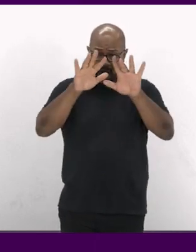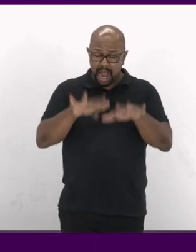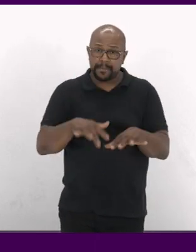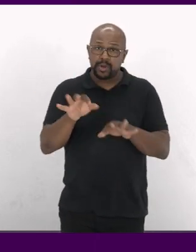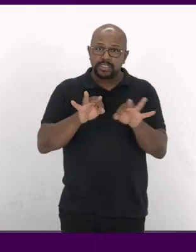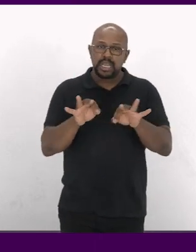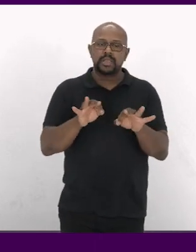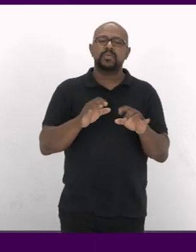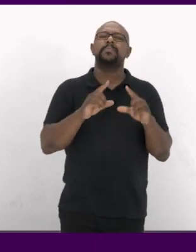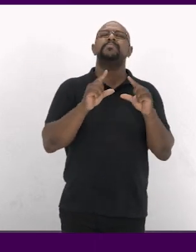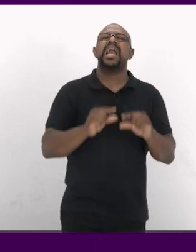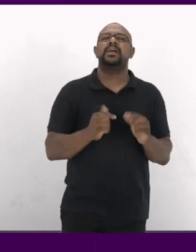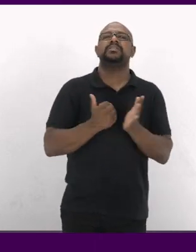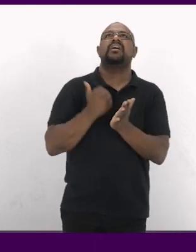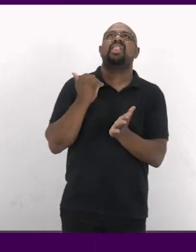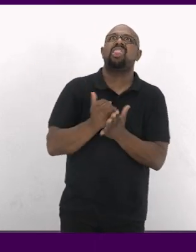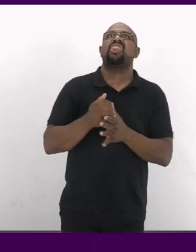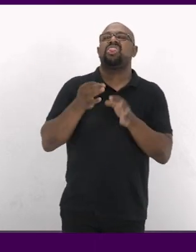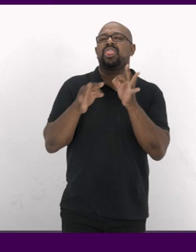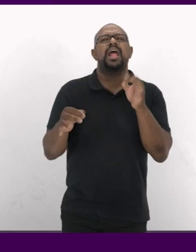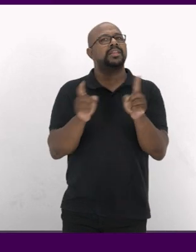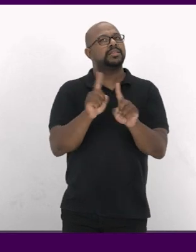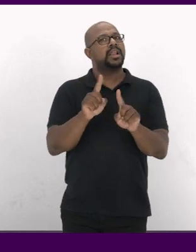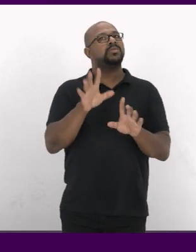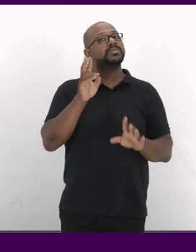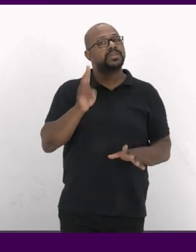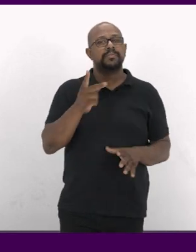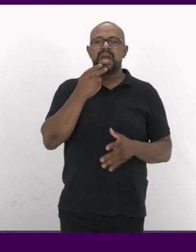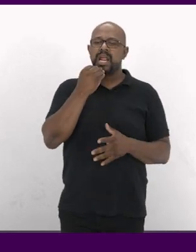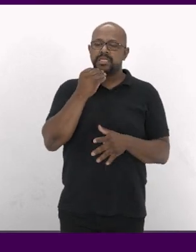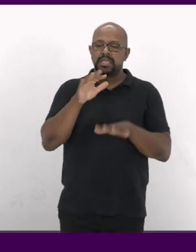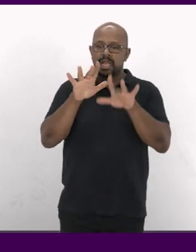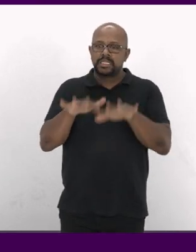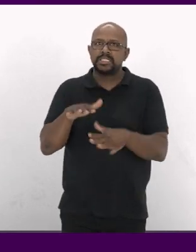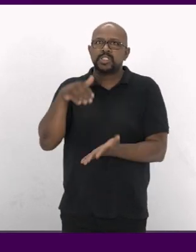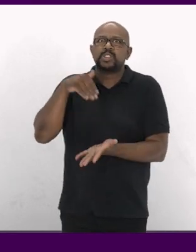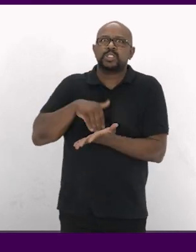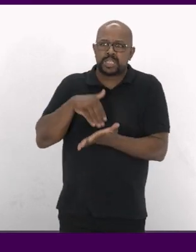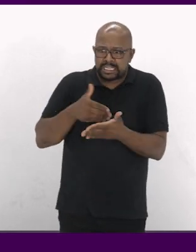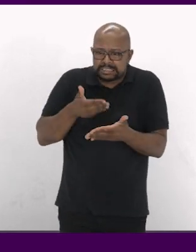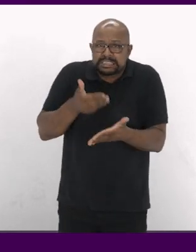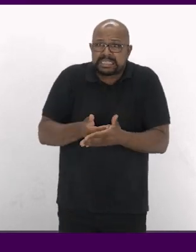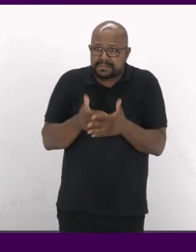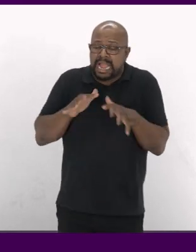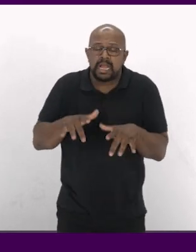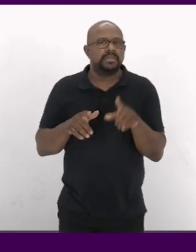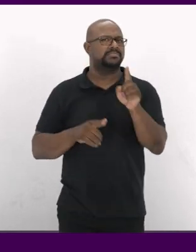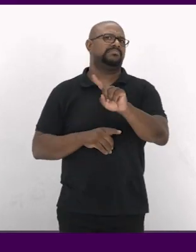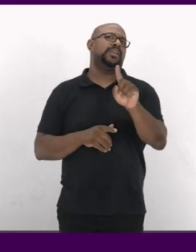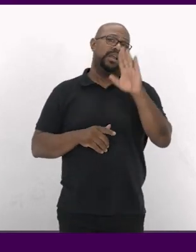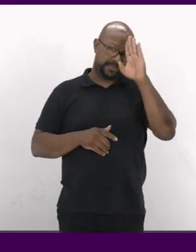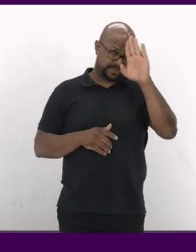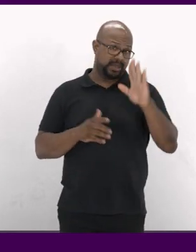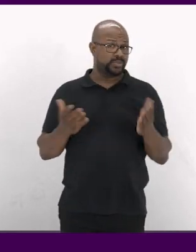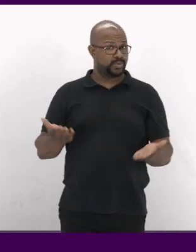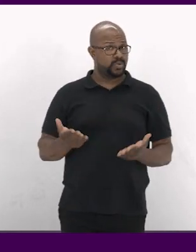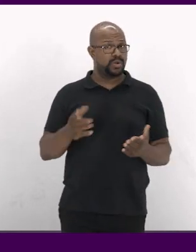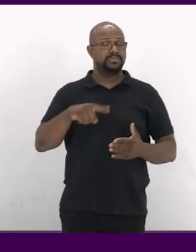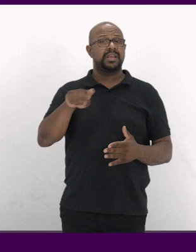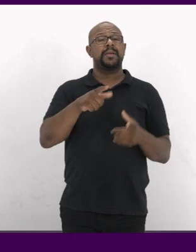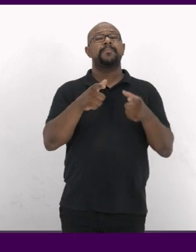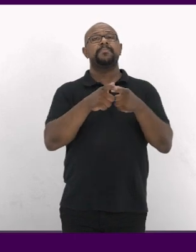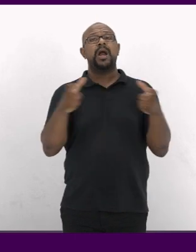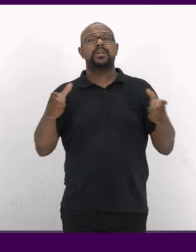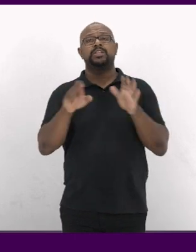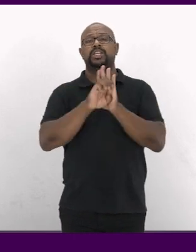um projeto, menos é mais. Aliás, nunca deixe para inscrever seu projeto no último momento. Principalmente hoje em dia,